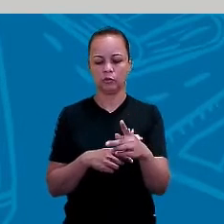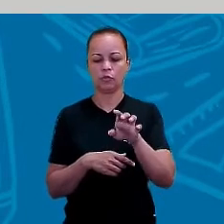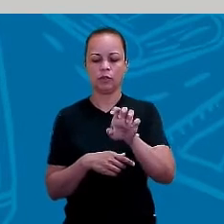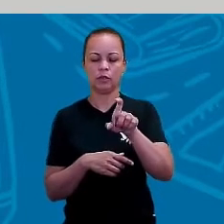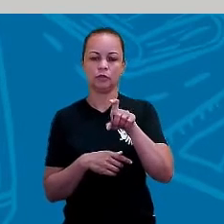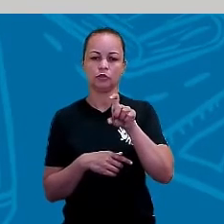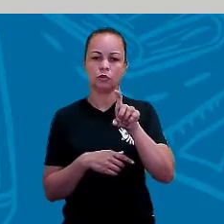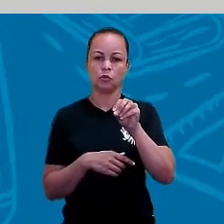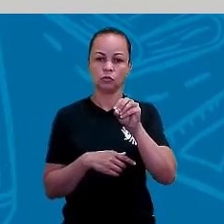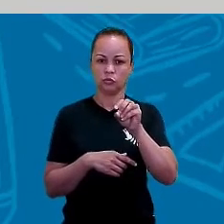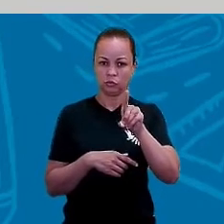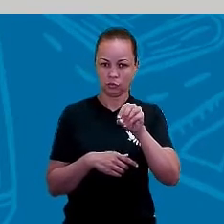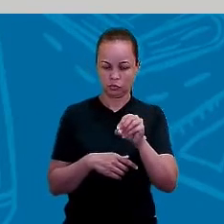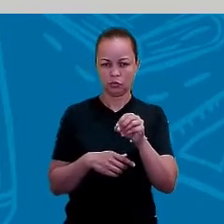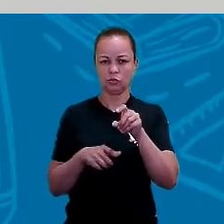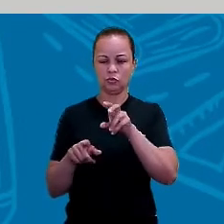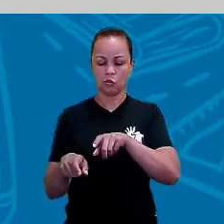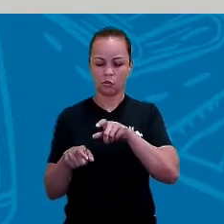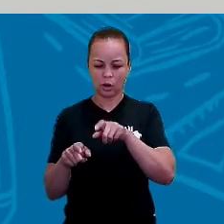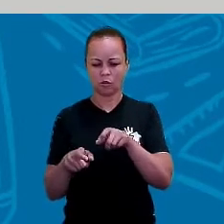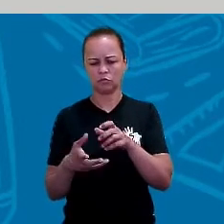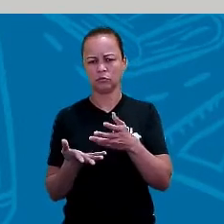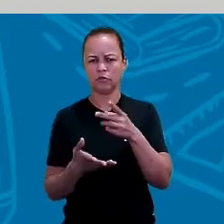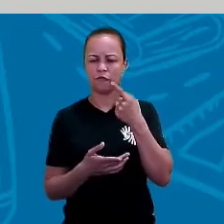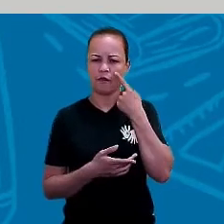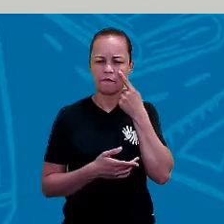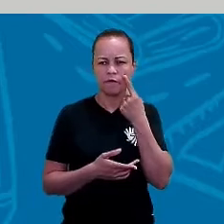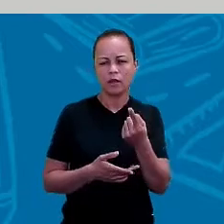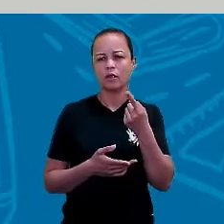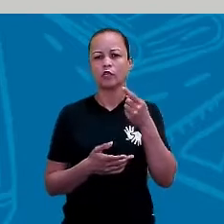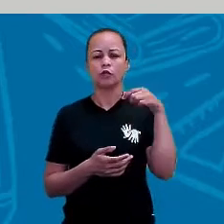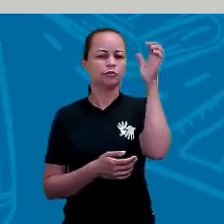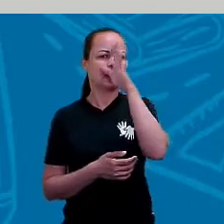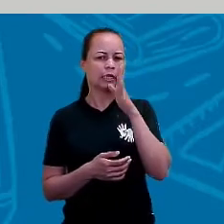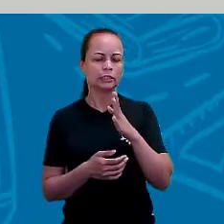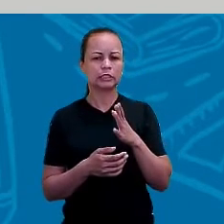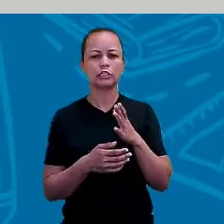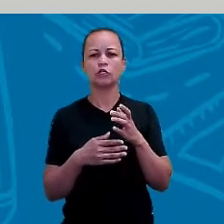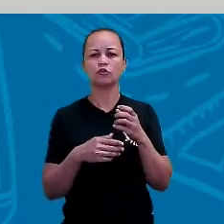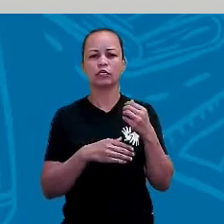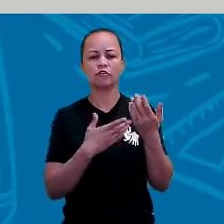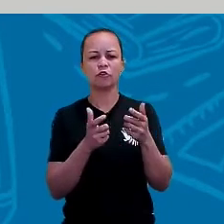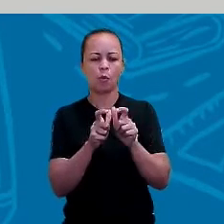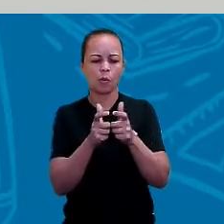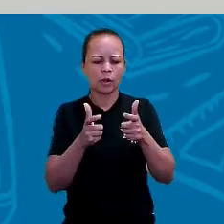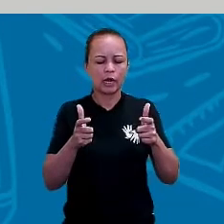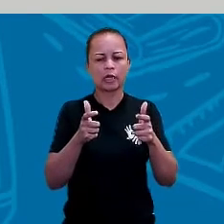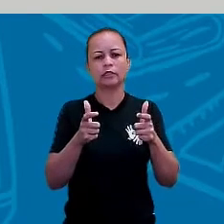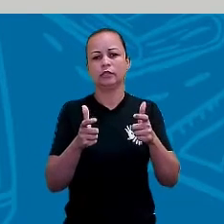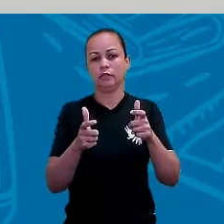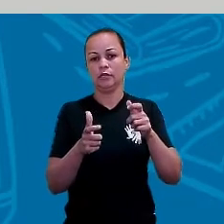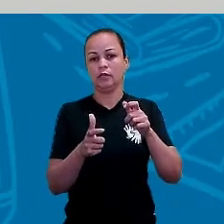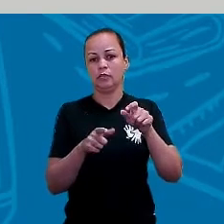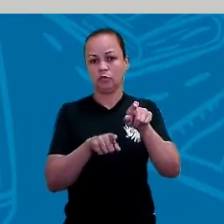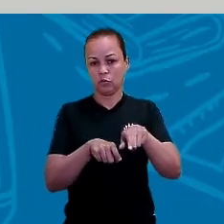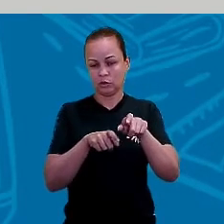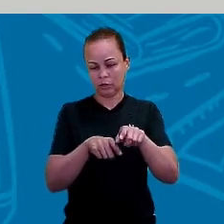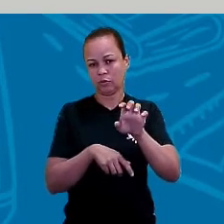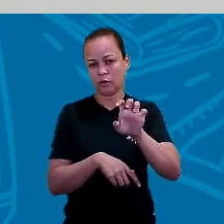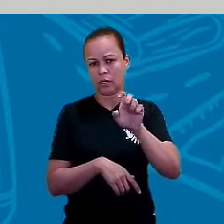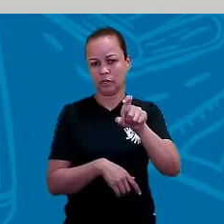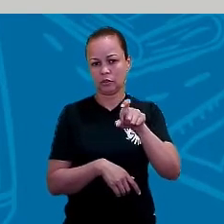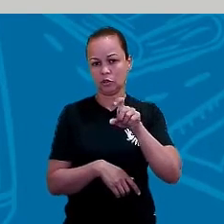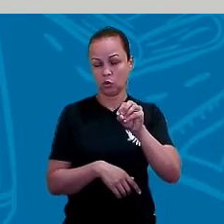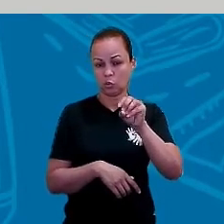gente vai ver que o Brasil foi não construído, mas o Brasil teve um grande êxodo rural. Somente na época